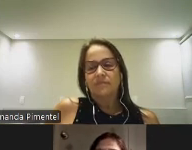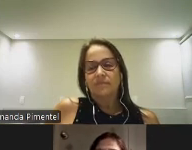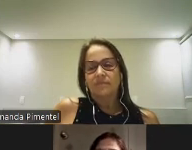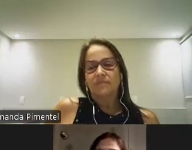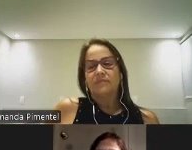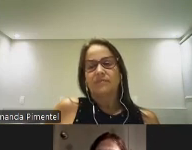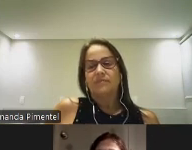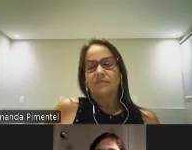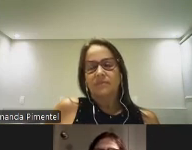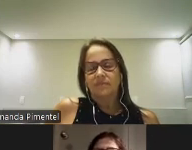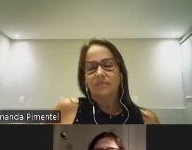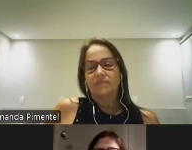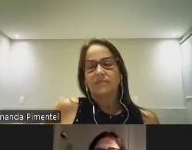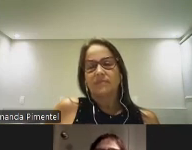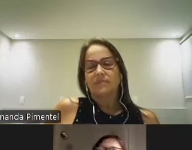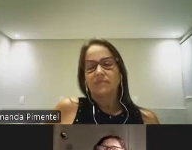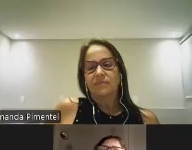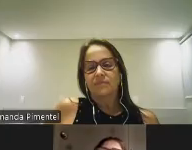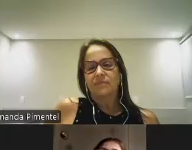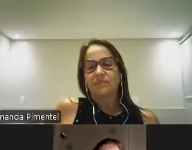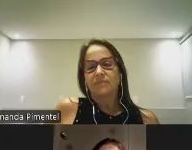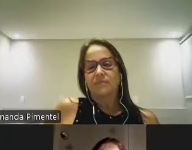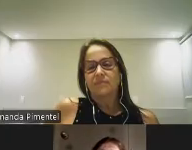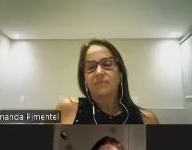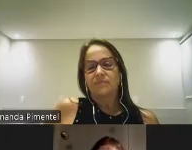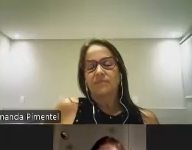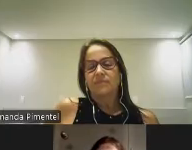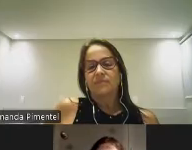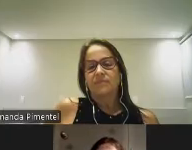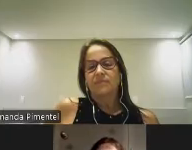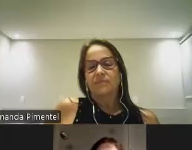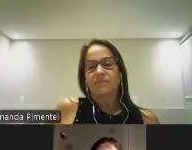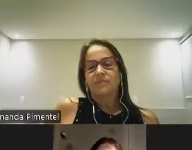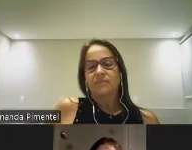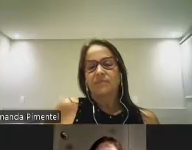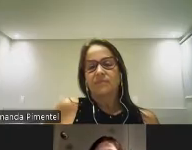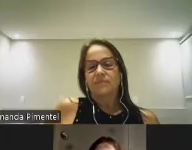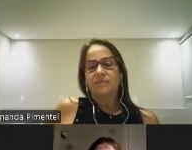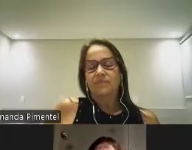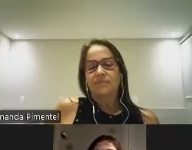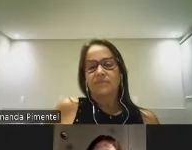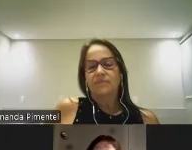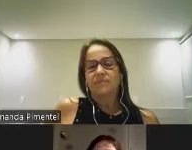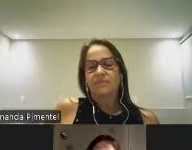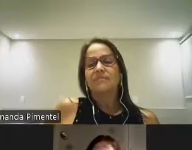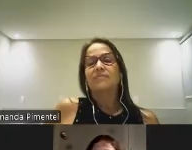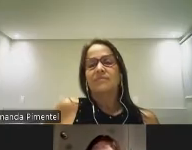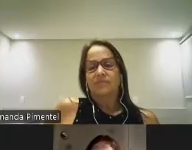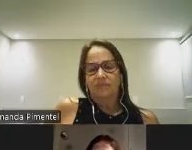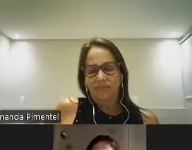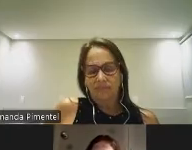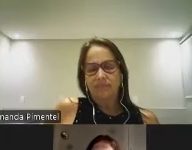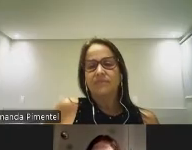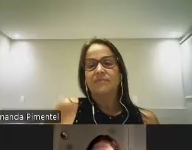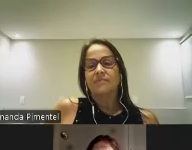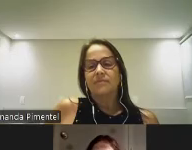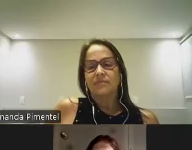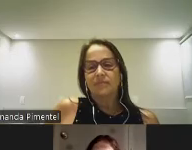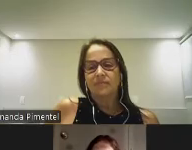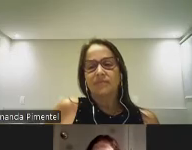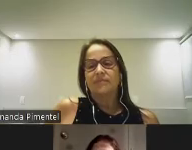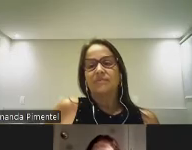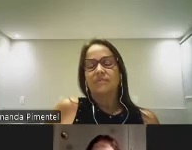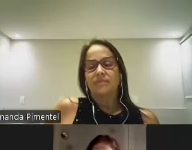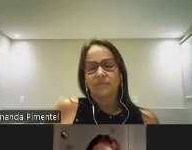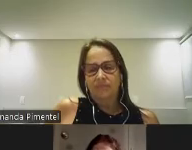não chegou o sangue, em algum canto é o sangue que não chegou, ou foi o oxigênio que não estava dentro daquele sangue